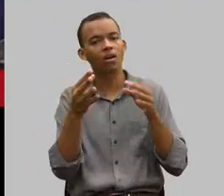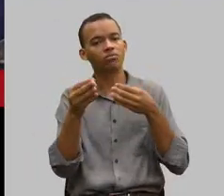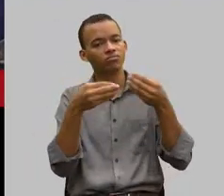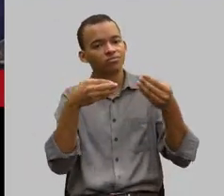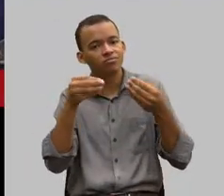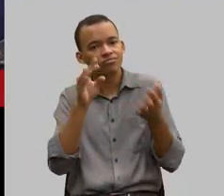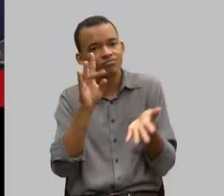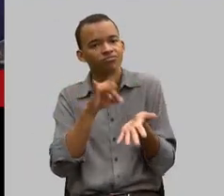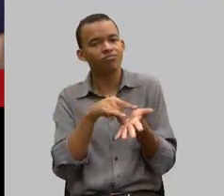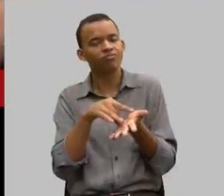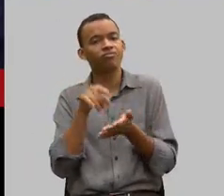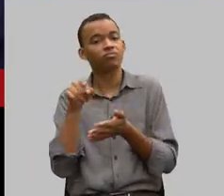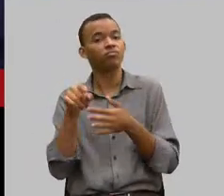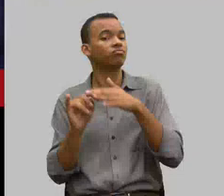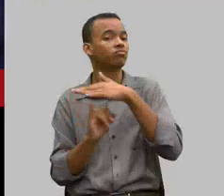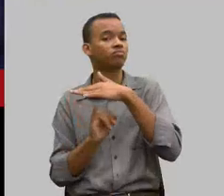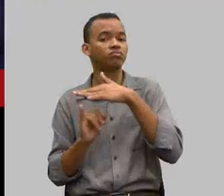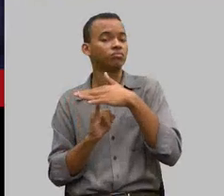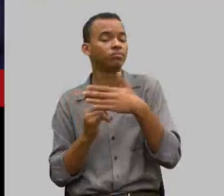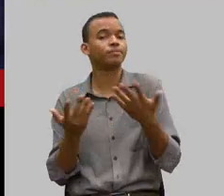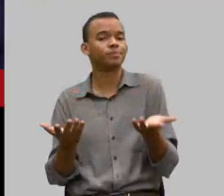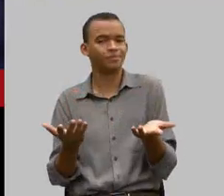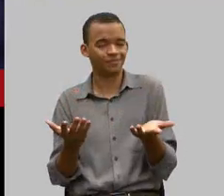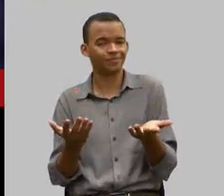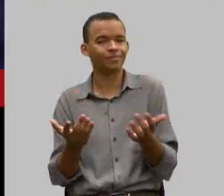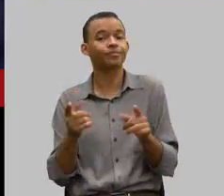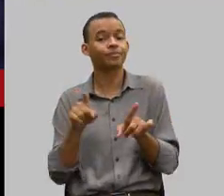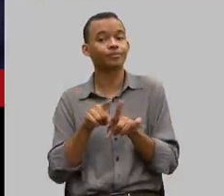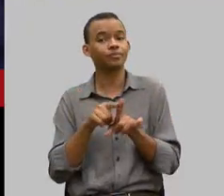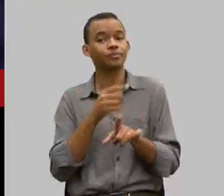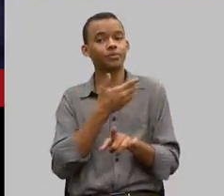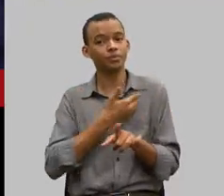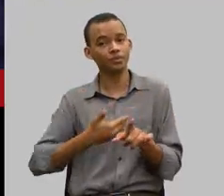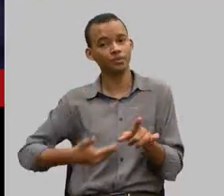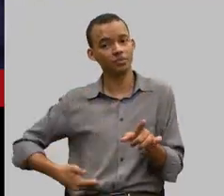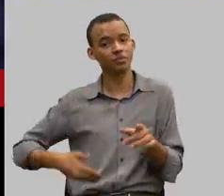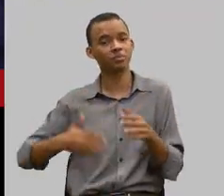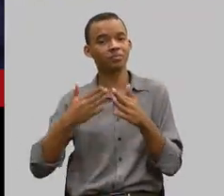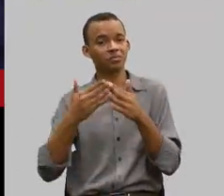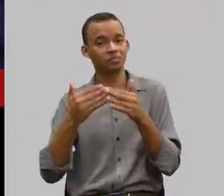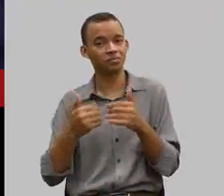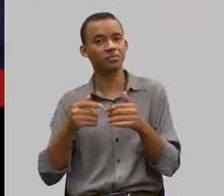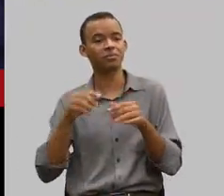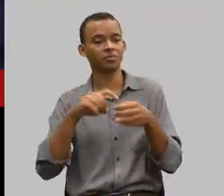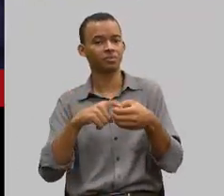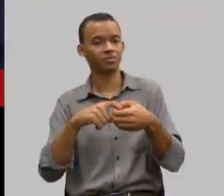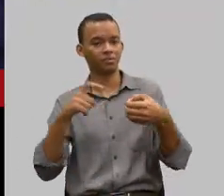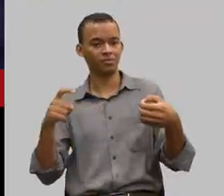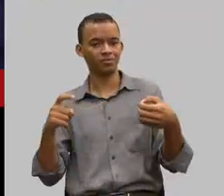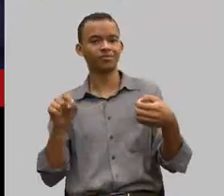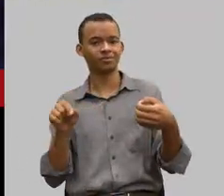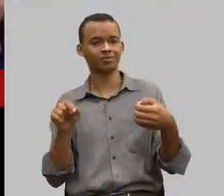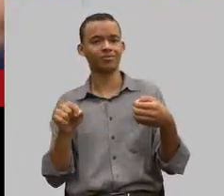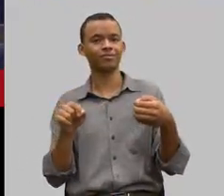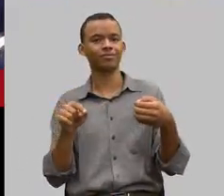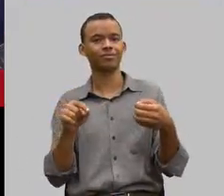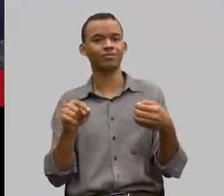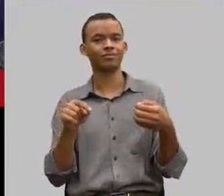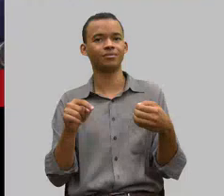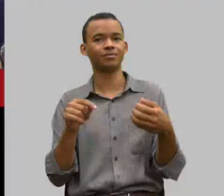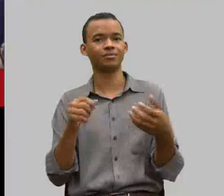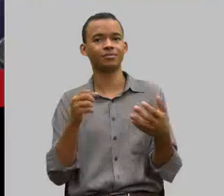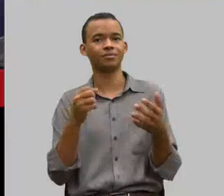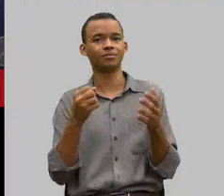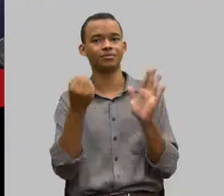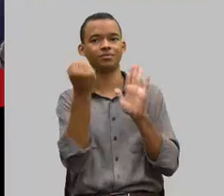ao próprio Instituto E aí o governo pede eh uma alienação do patrimônio do ipseng sem avaliação dos